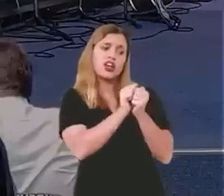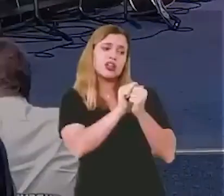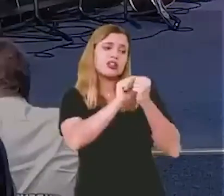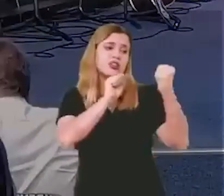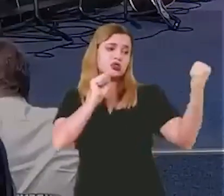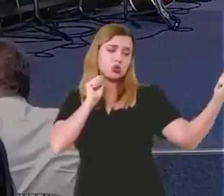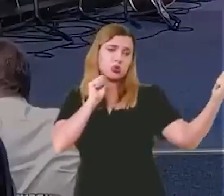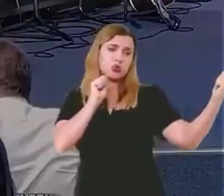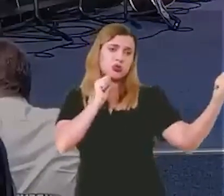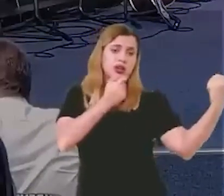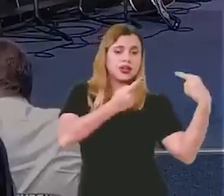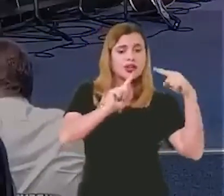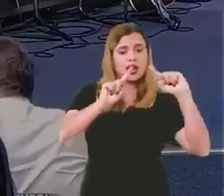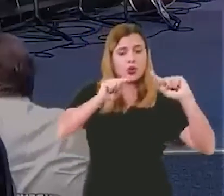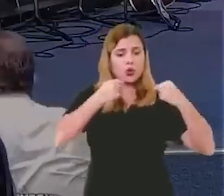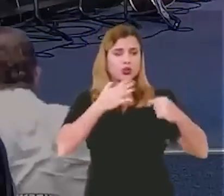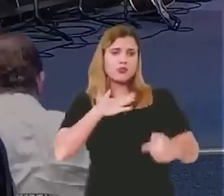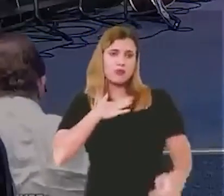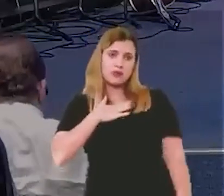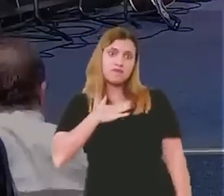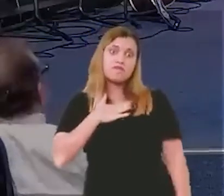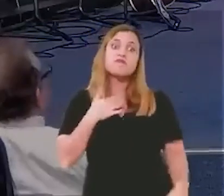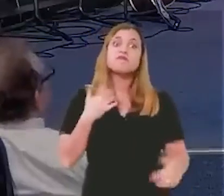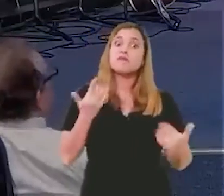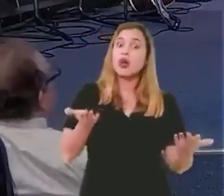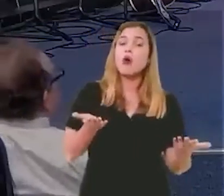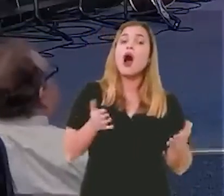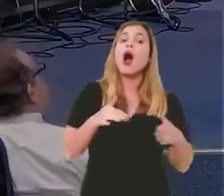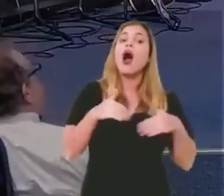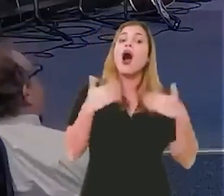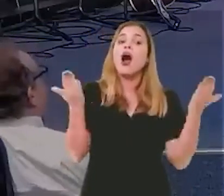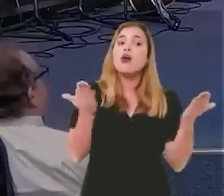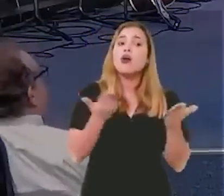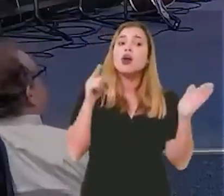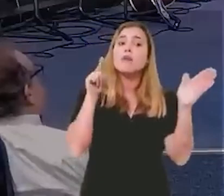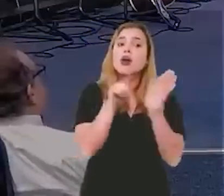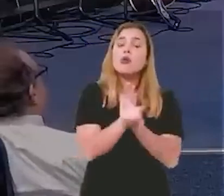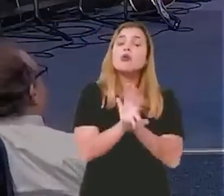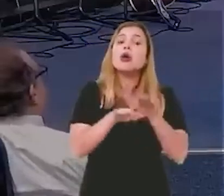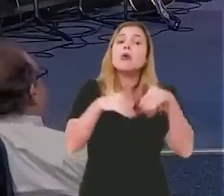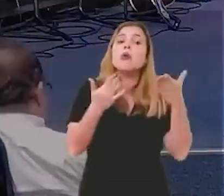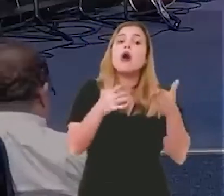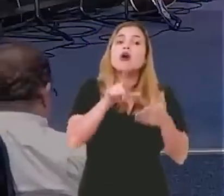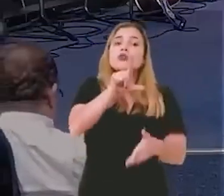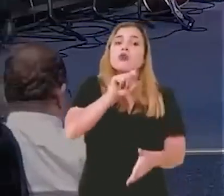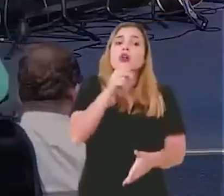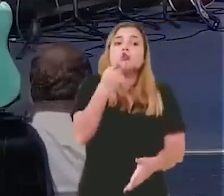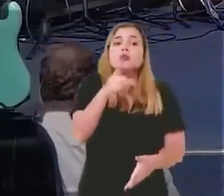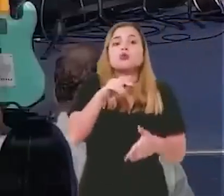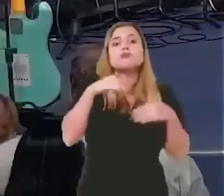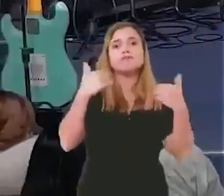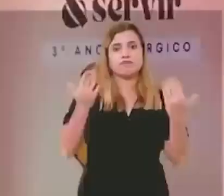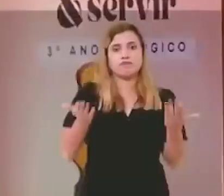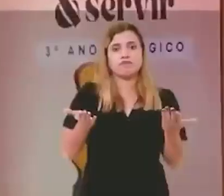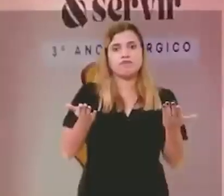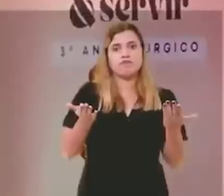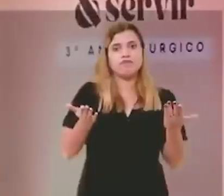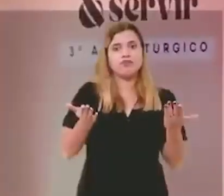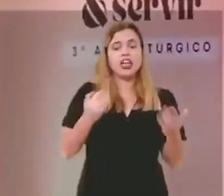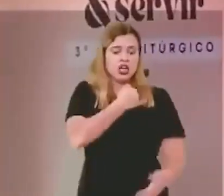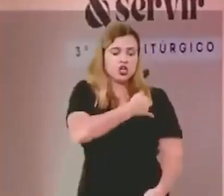Qual é a sua decisão? A partir do versículo 6, vocês vão perceber que João vai apresentar-nos três